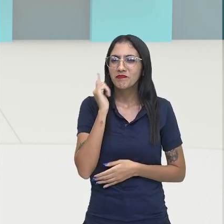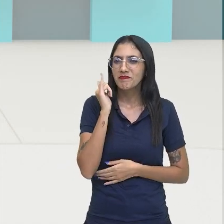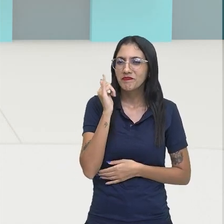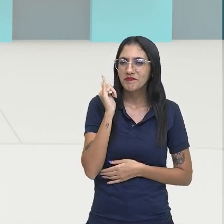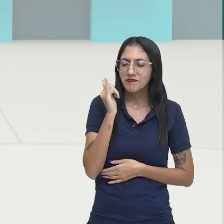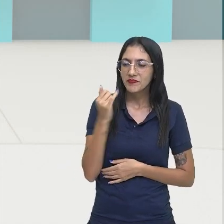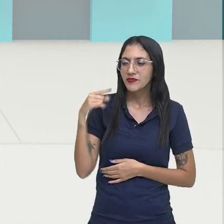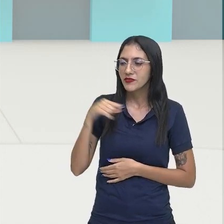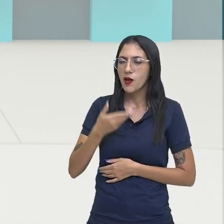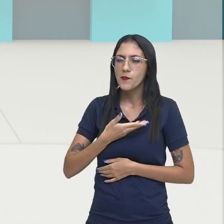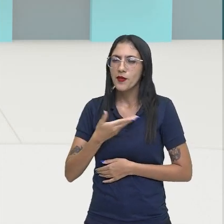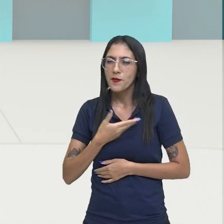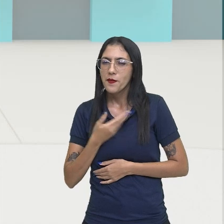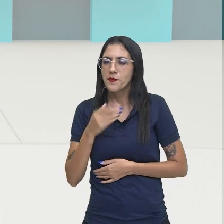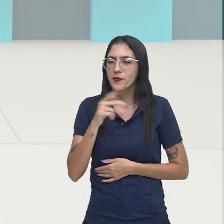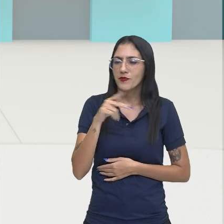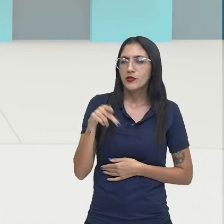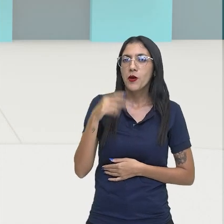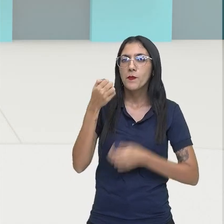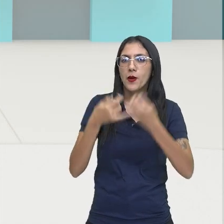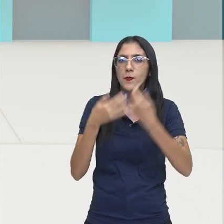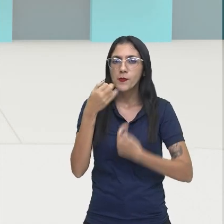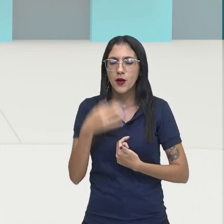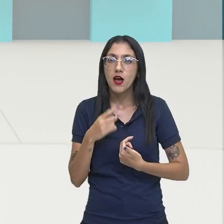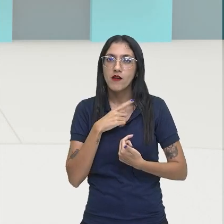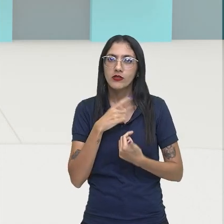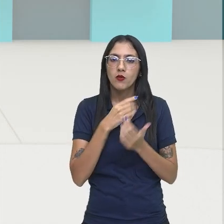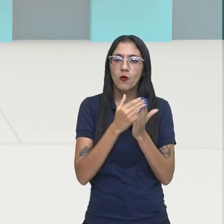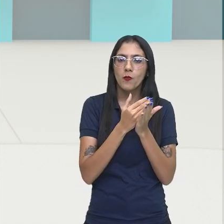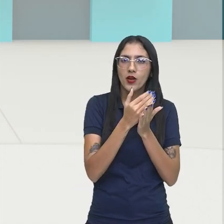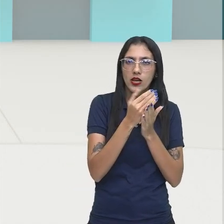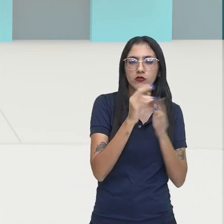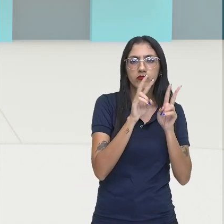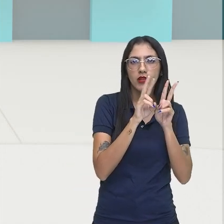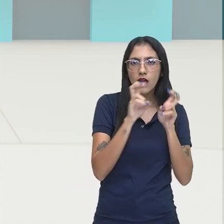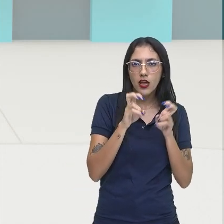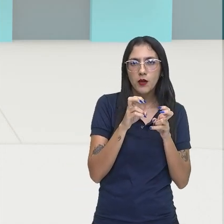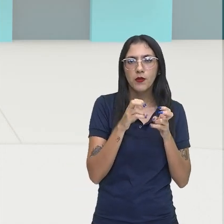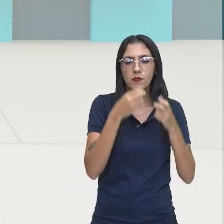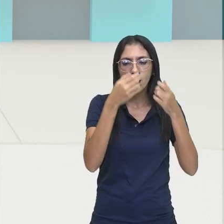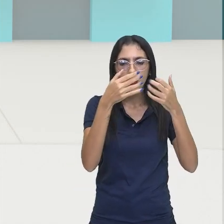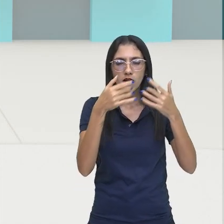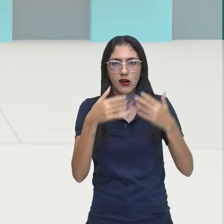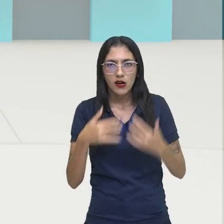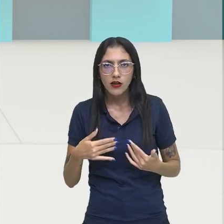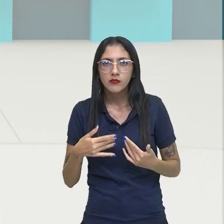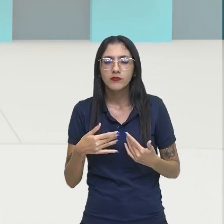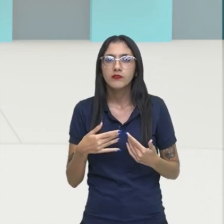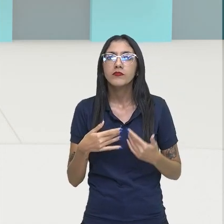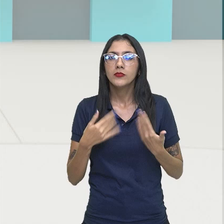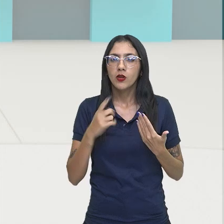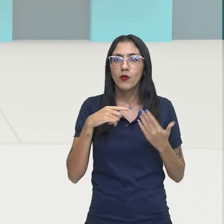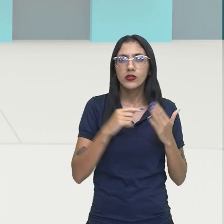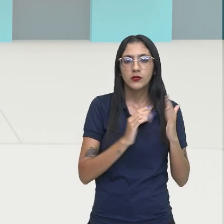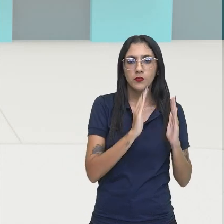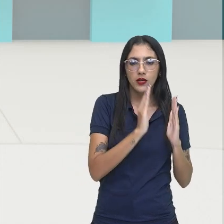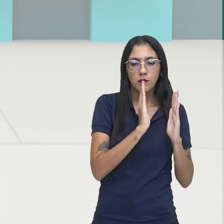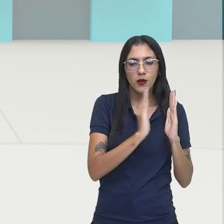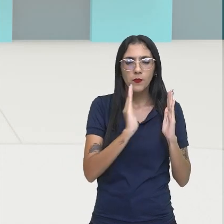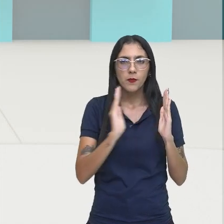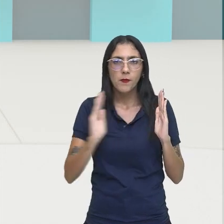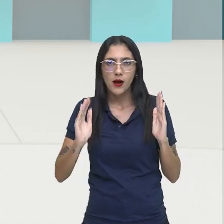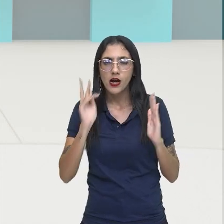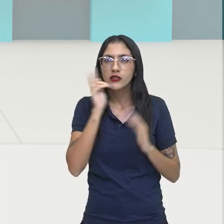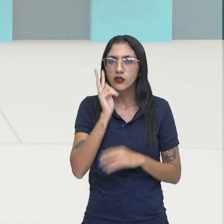o seu amigo, para o seu professor, você vai ter um início, você vai ter um meio e você vai ter um fim. é o enredo, é a própria